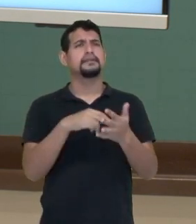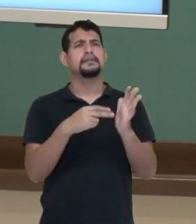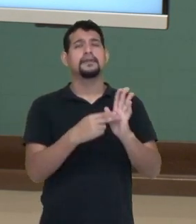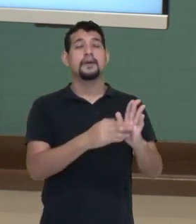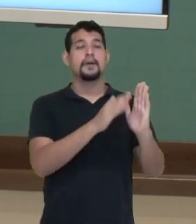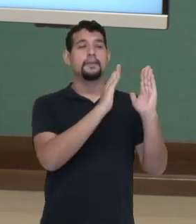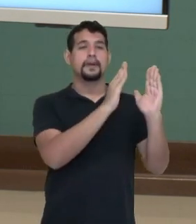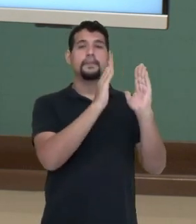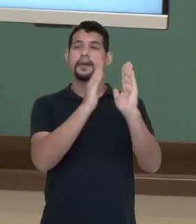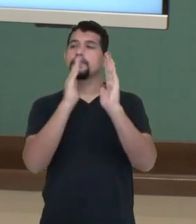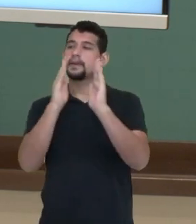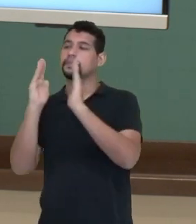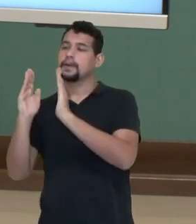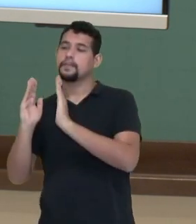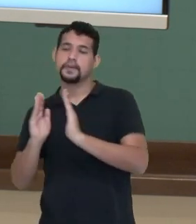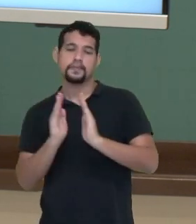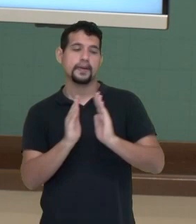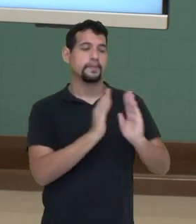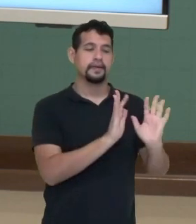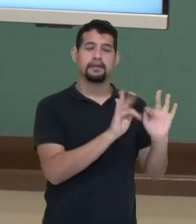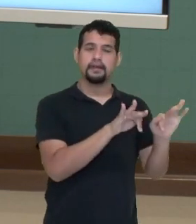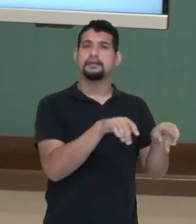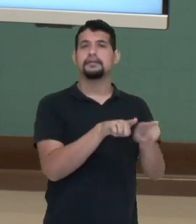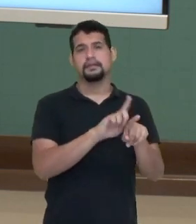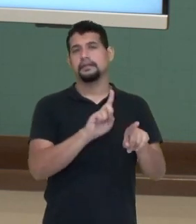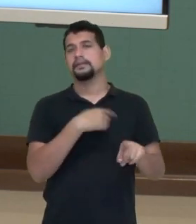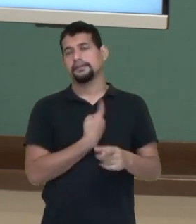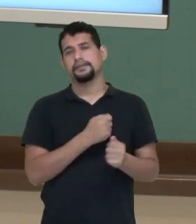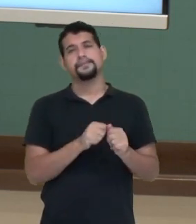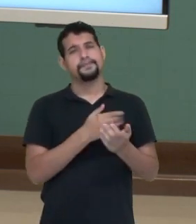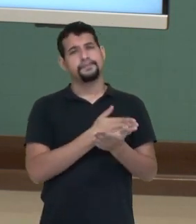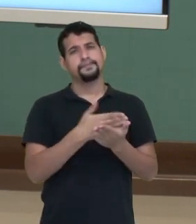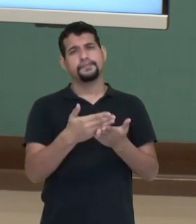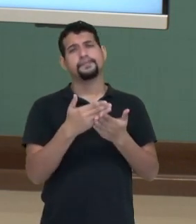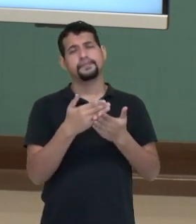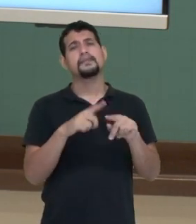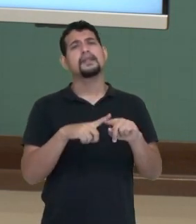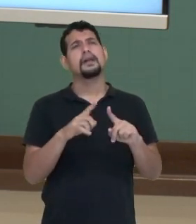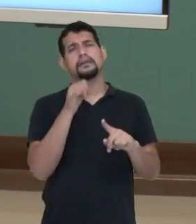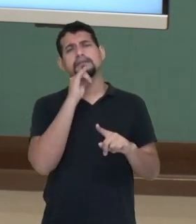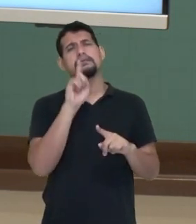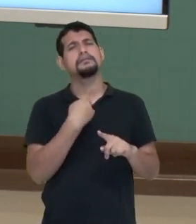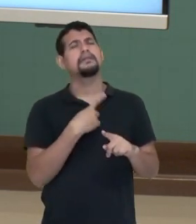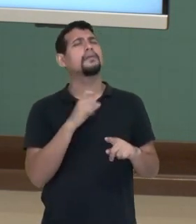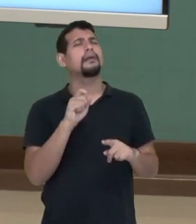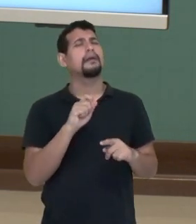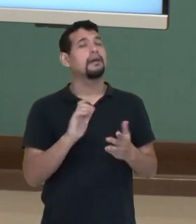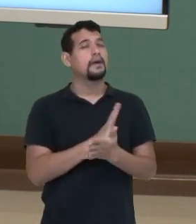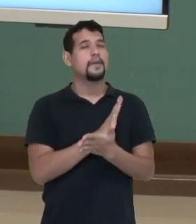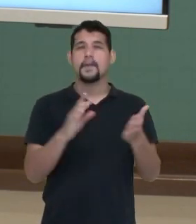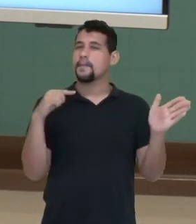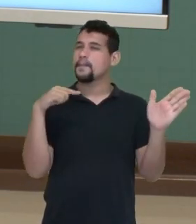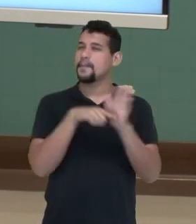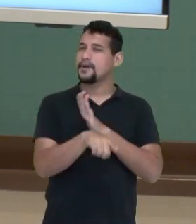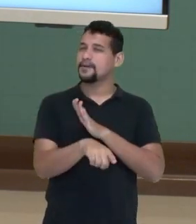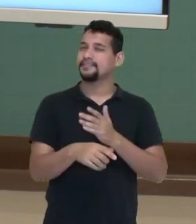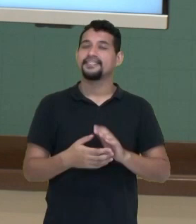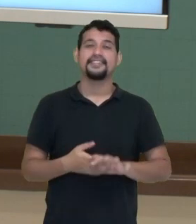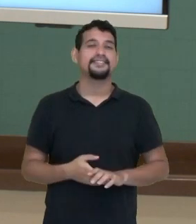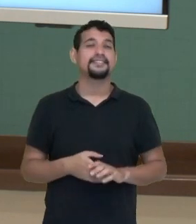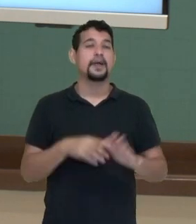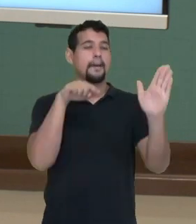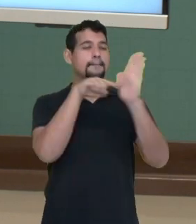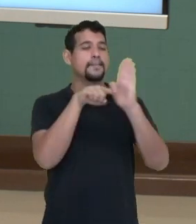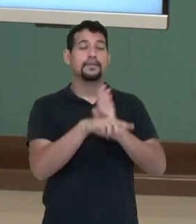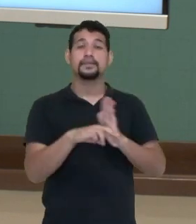a passo de algumas operações que nós podemos fazer. Aí, baseado nisso, que nós temos algumas perguntinhas. As